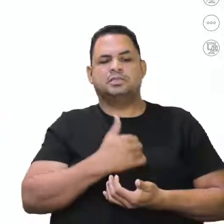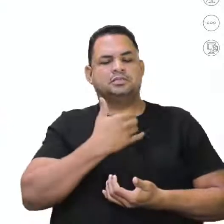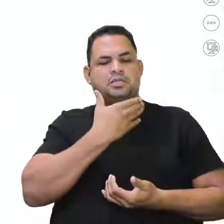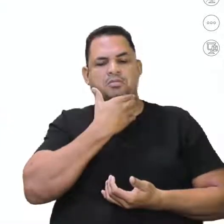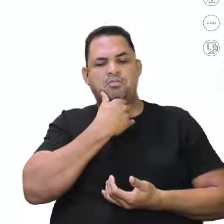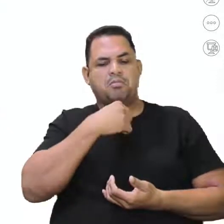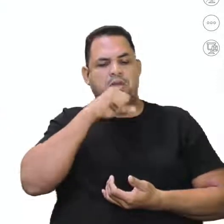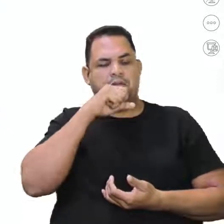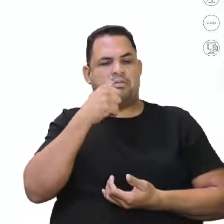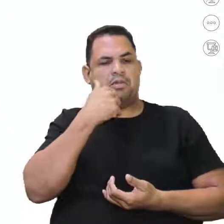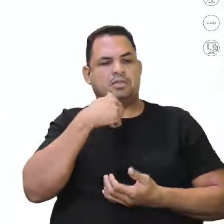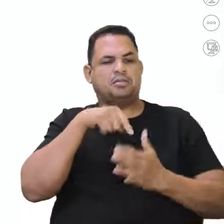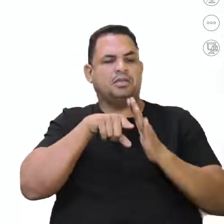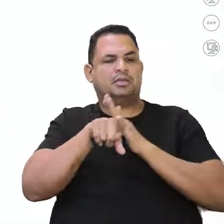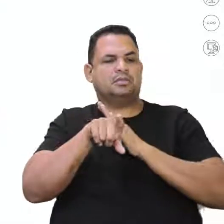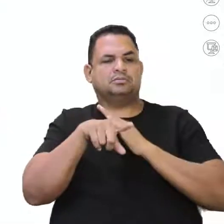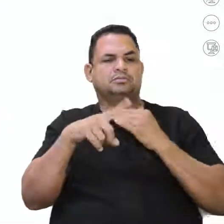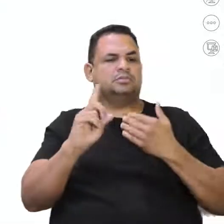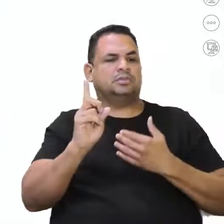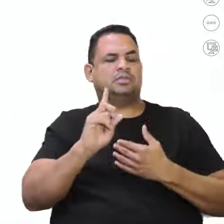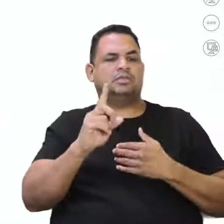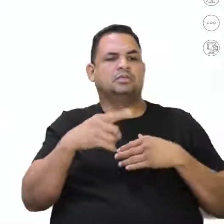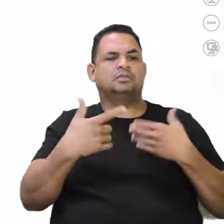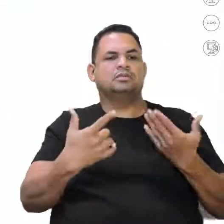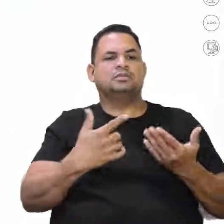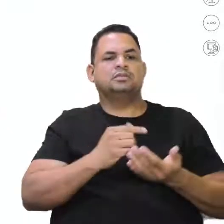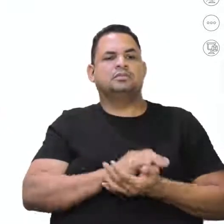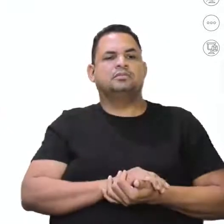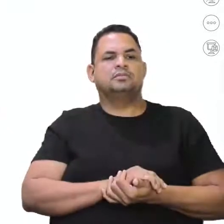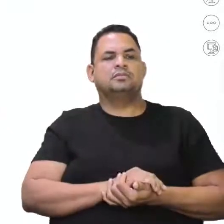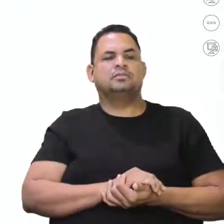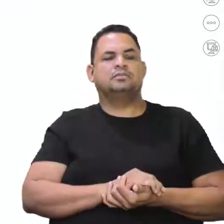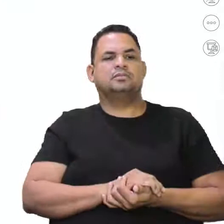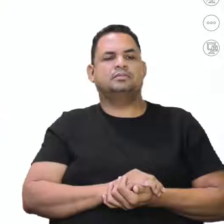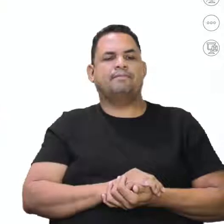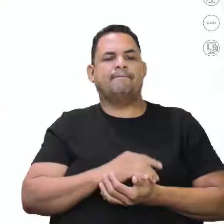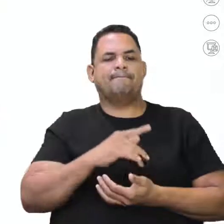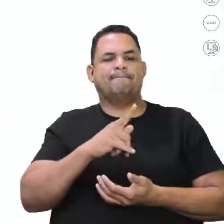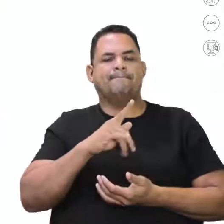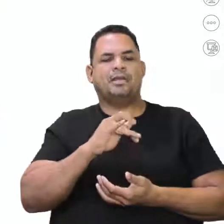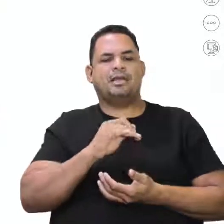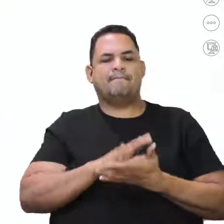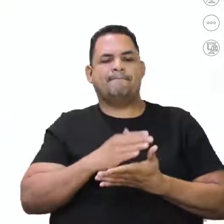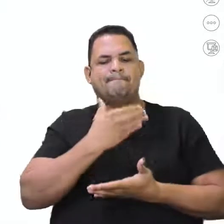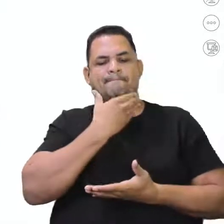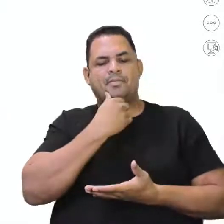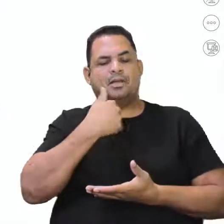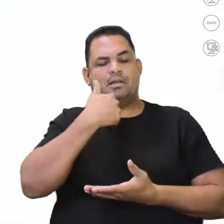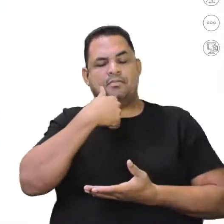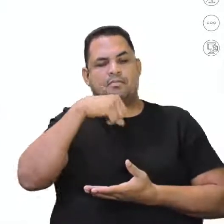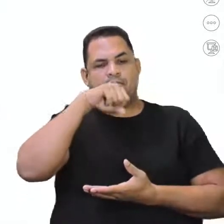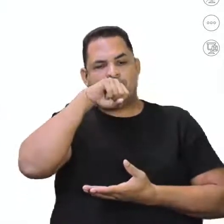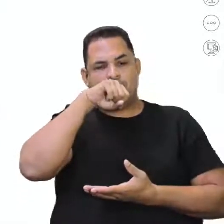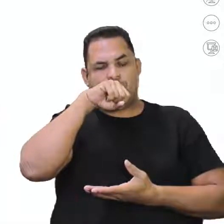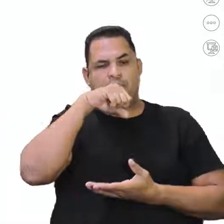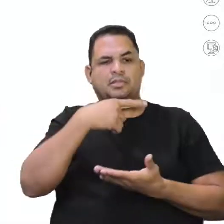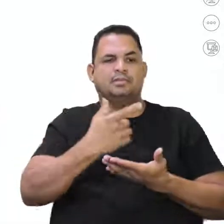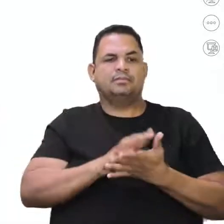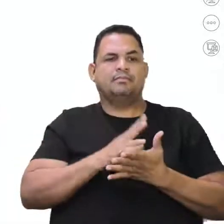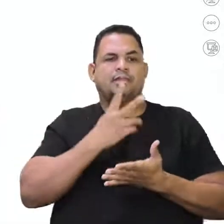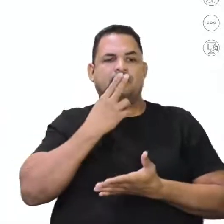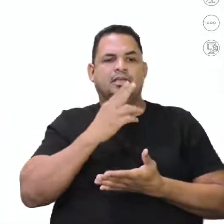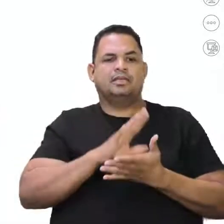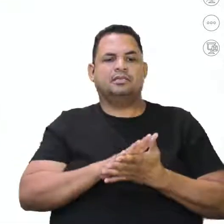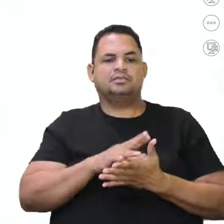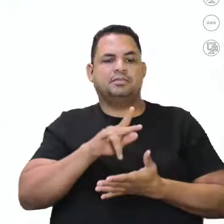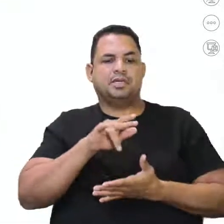que estão perguntando. Inclusive, a palavra parents significa pais. Pai e mãe, não é parentes. Parece